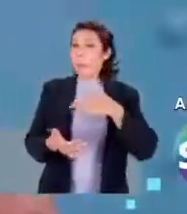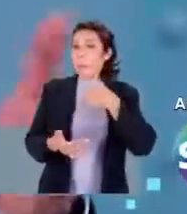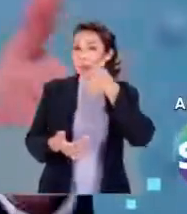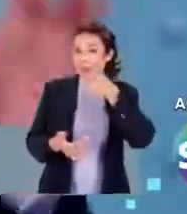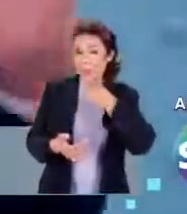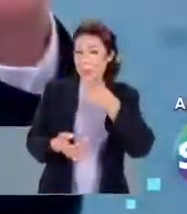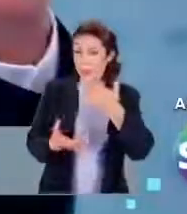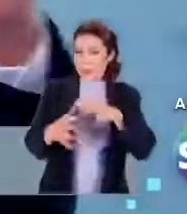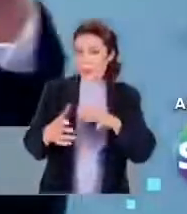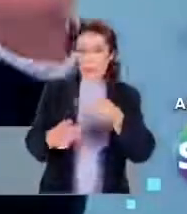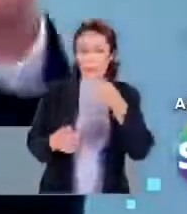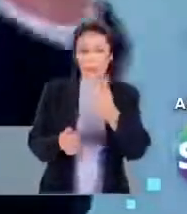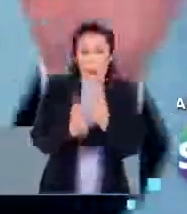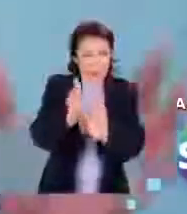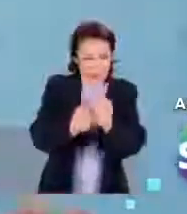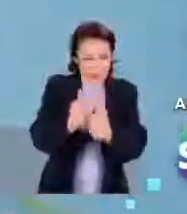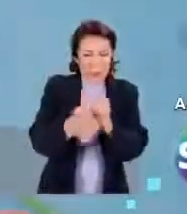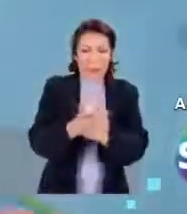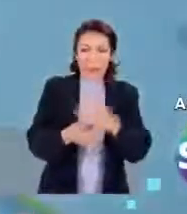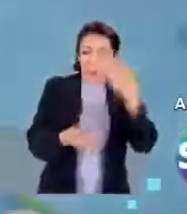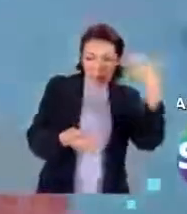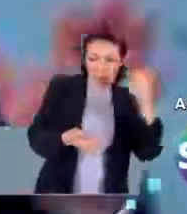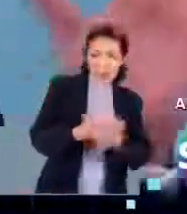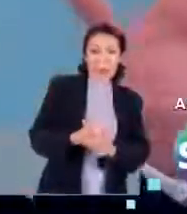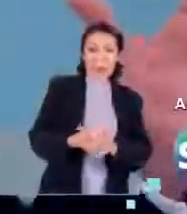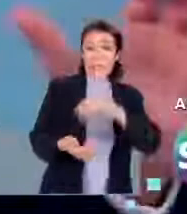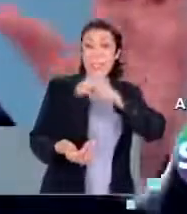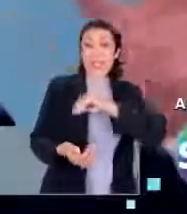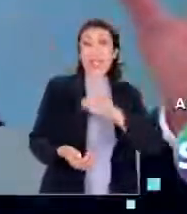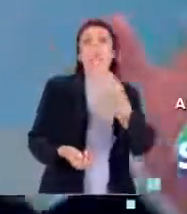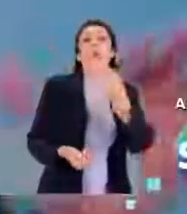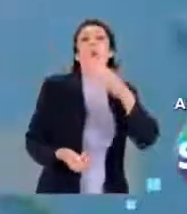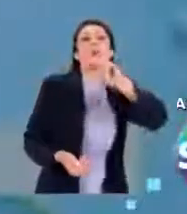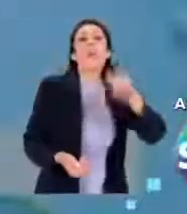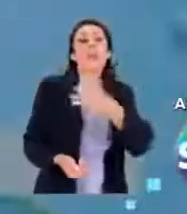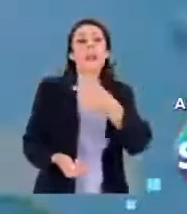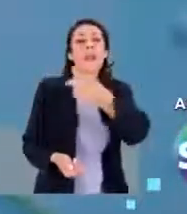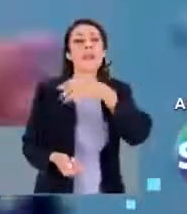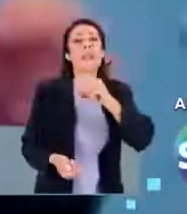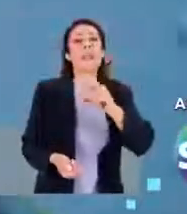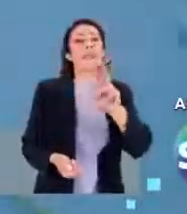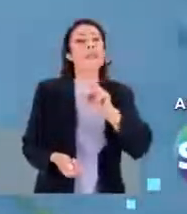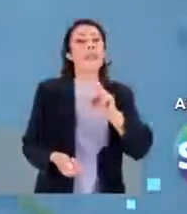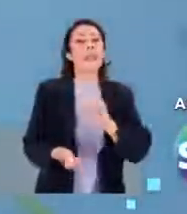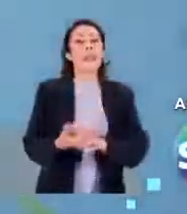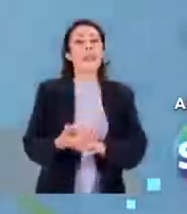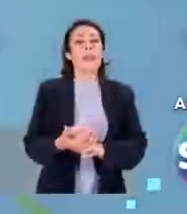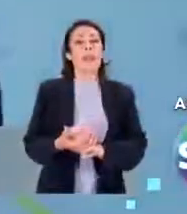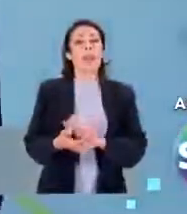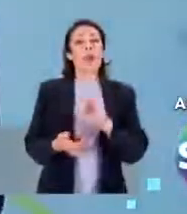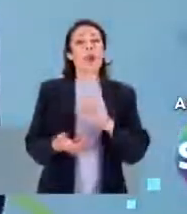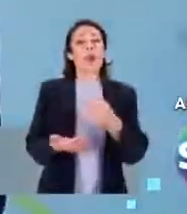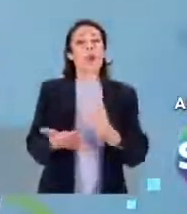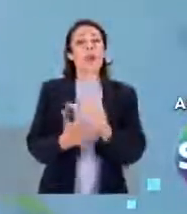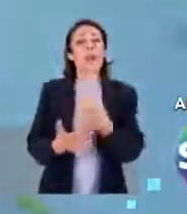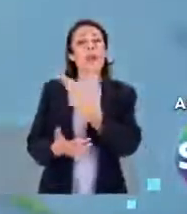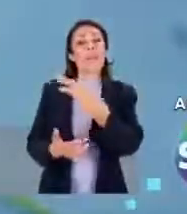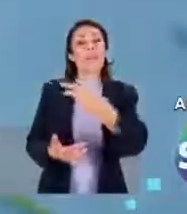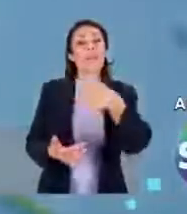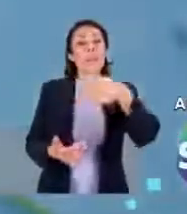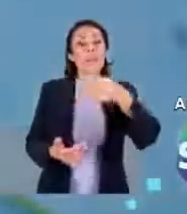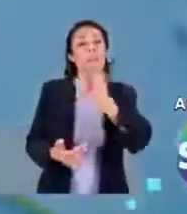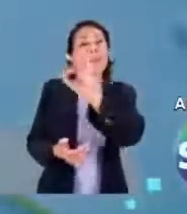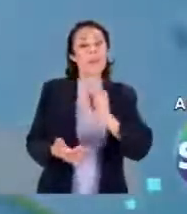que eu falo futebolista Mas qualquer um jogador de futebol famoso ganha um milhão e 700 mil reais de salário por mês paga 27,5%. o seu câmera aqui